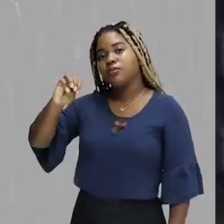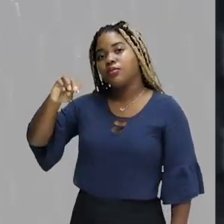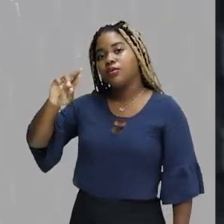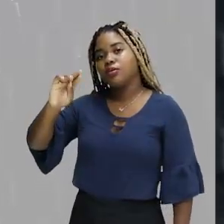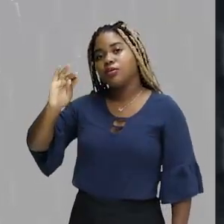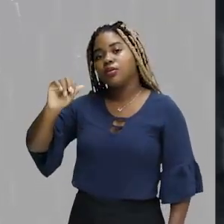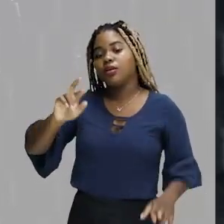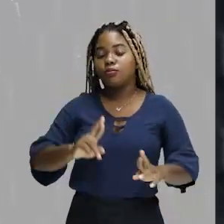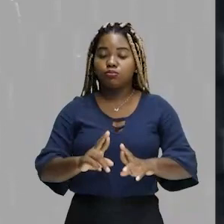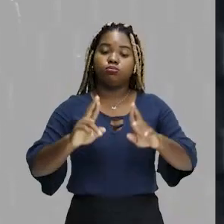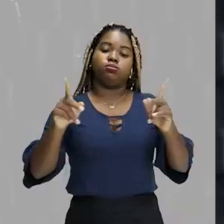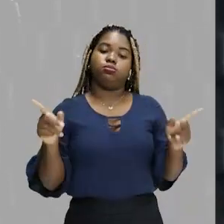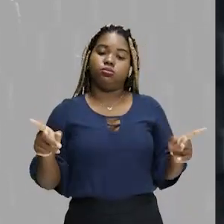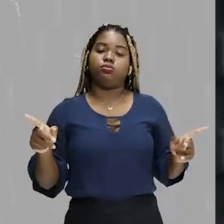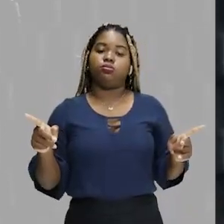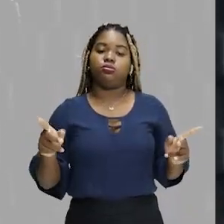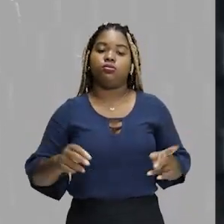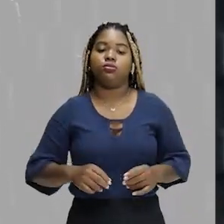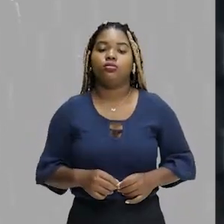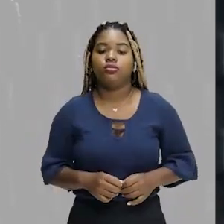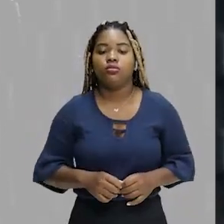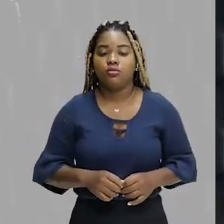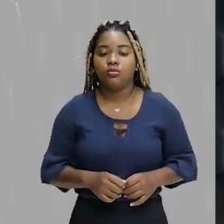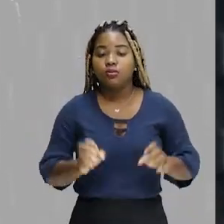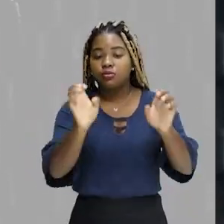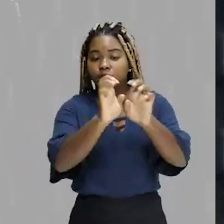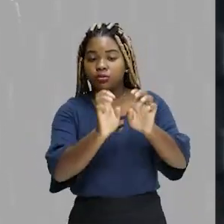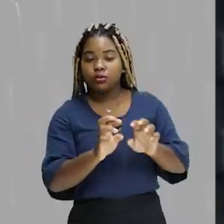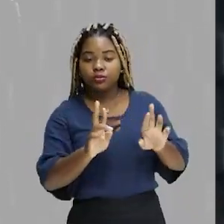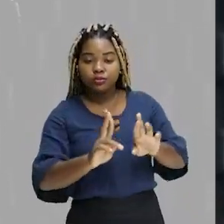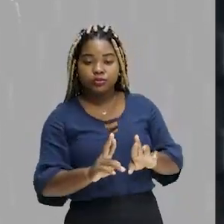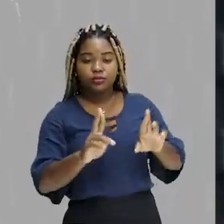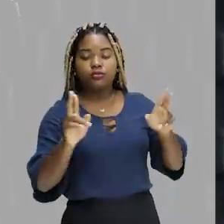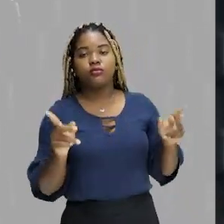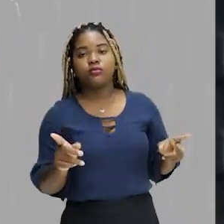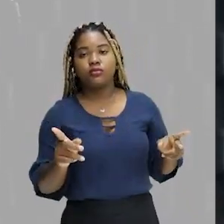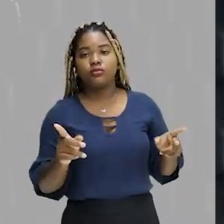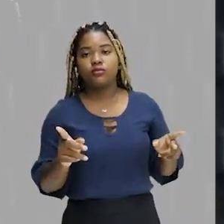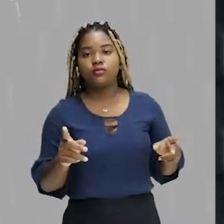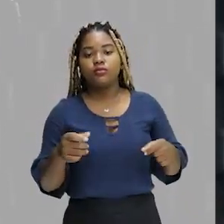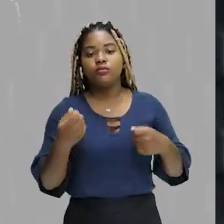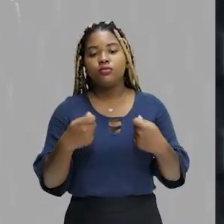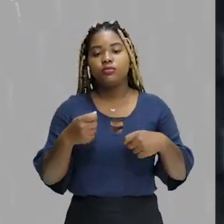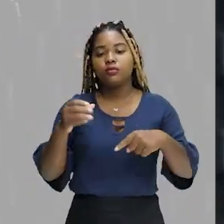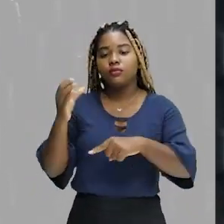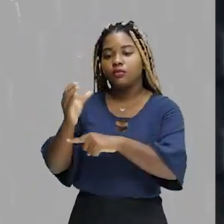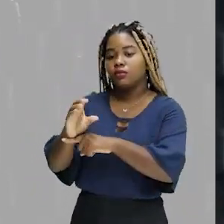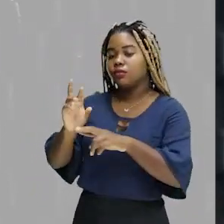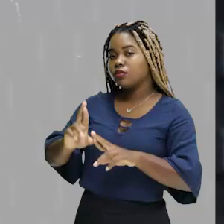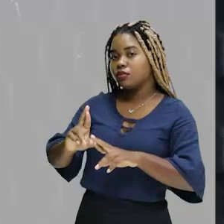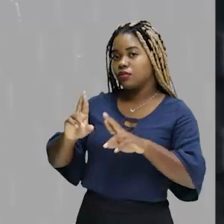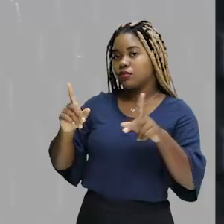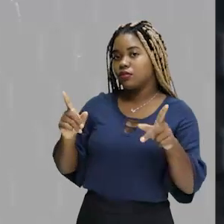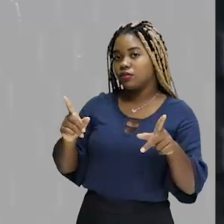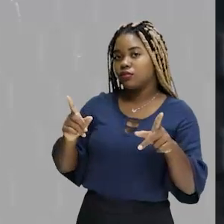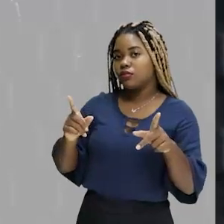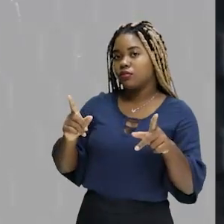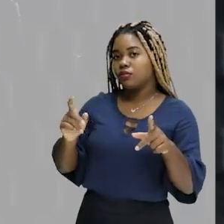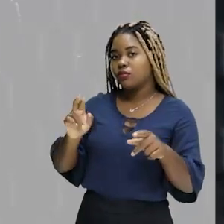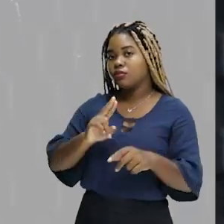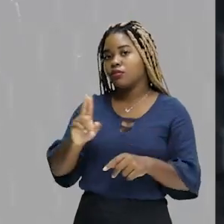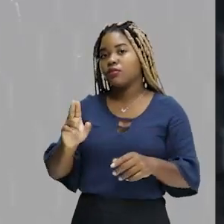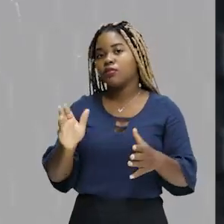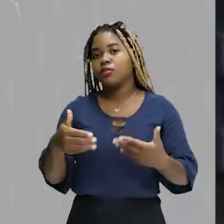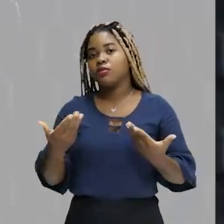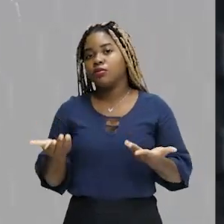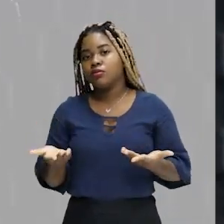certo? Uma estrutura assimétrica. E para ser uma estrutura assimétrica, vamos precisar de um carbono assimétrico, que chamamos também